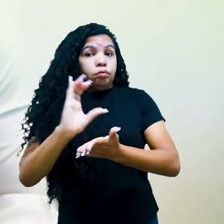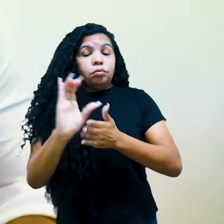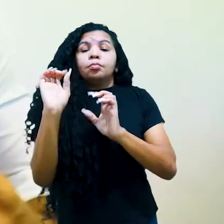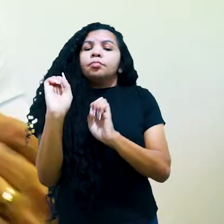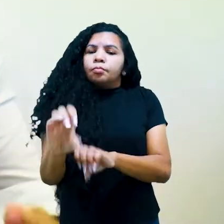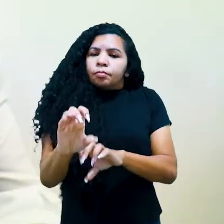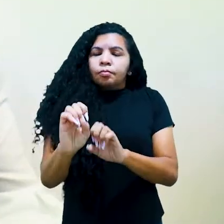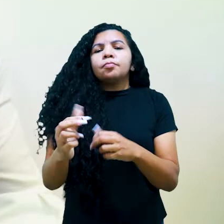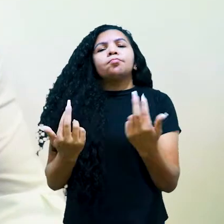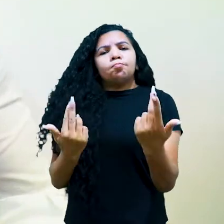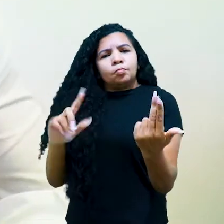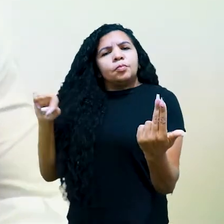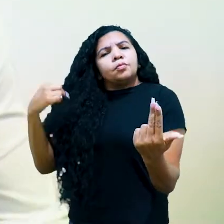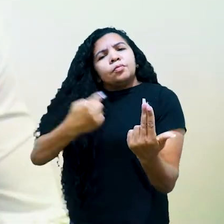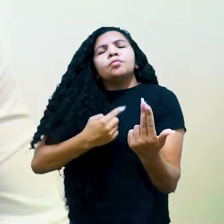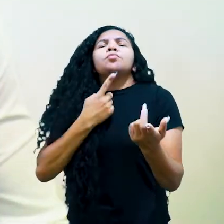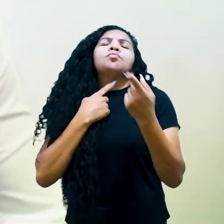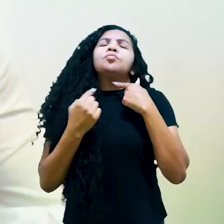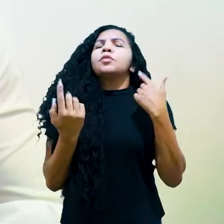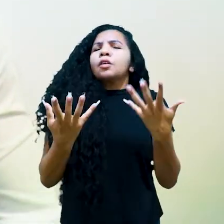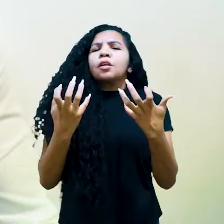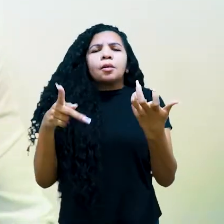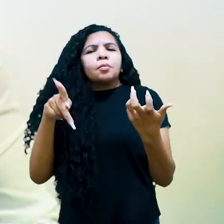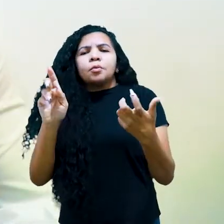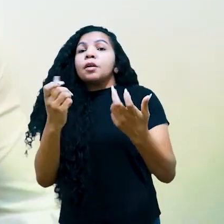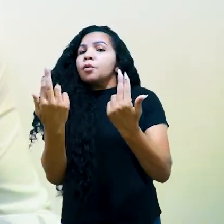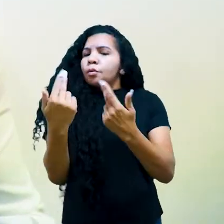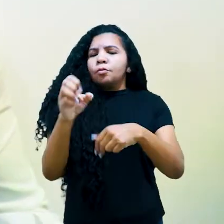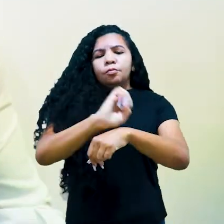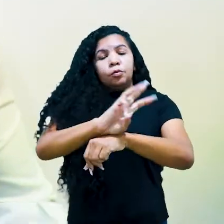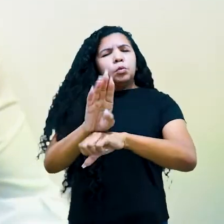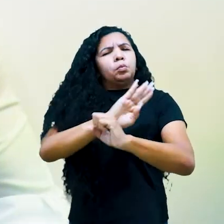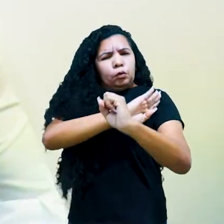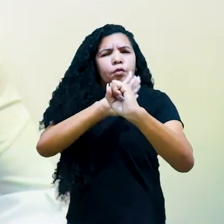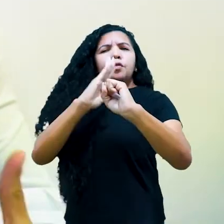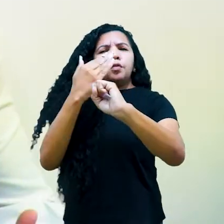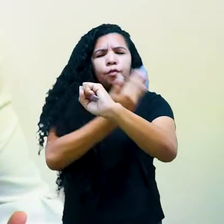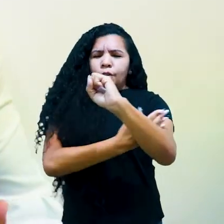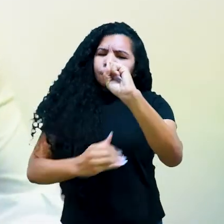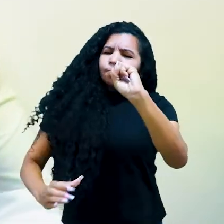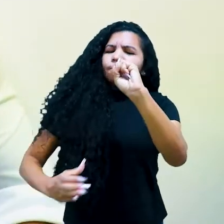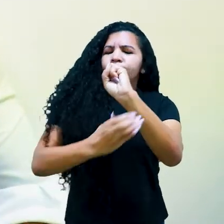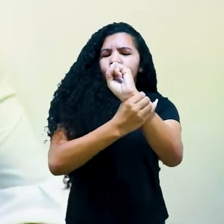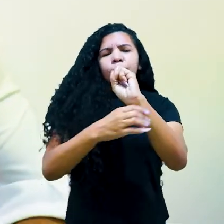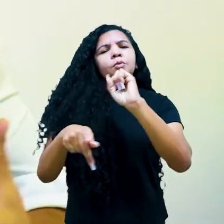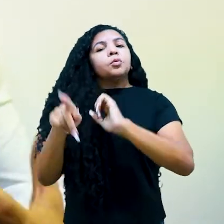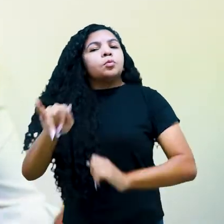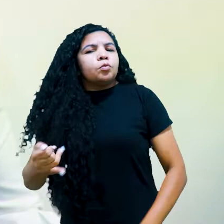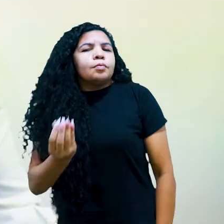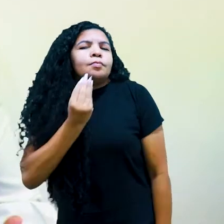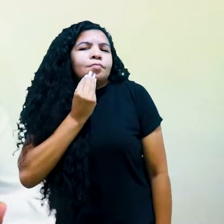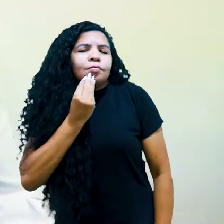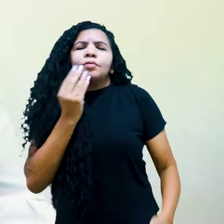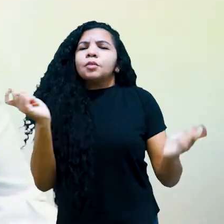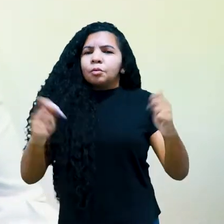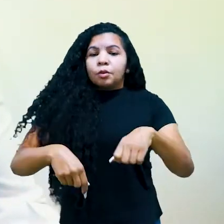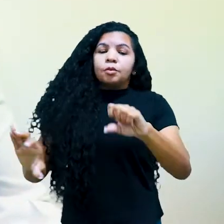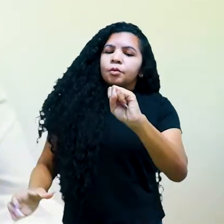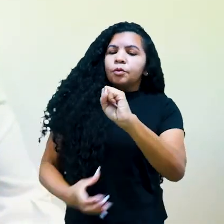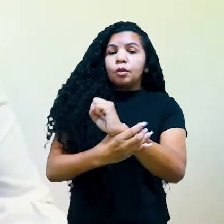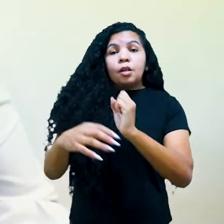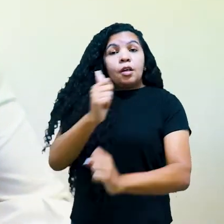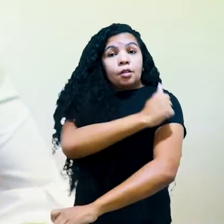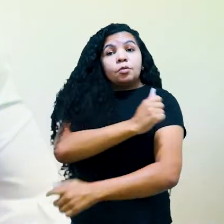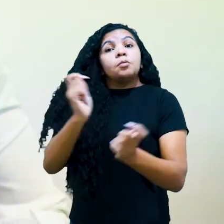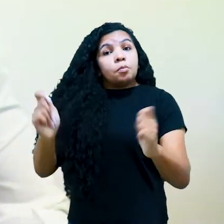que mais e custas tempo educação é assim que a gente quer universidade pública como lema a universidade forte que Garanta a oportunidade e